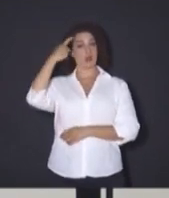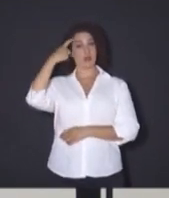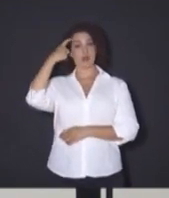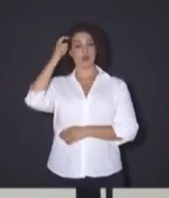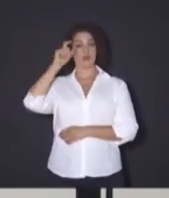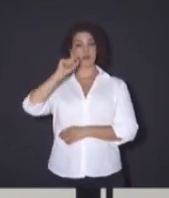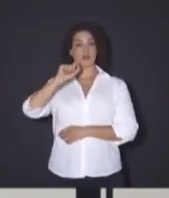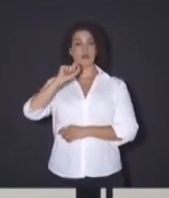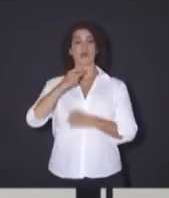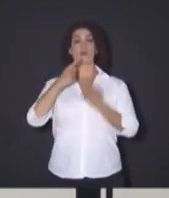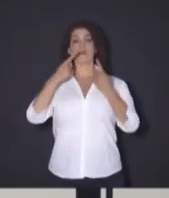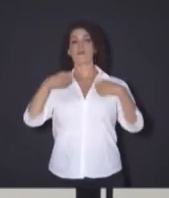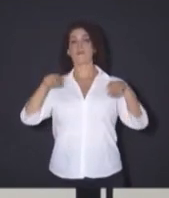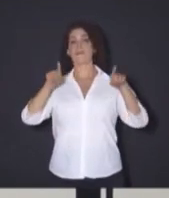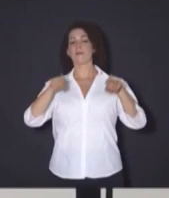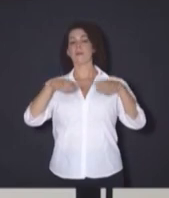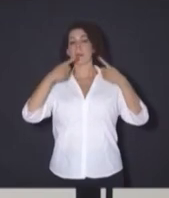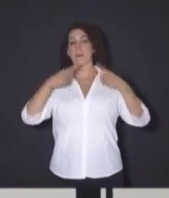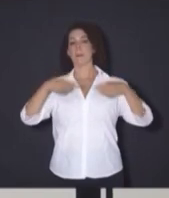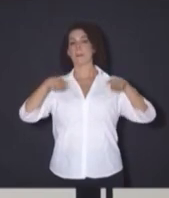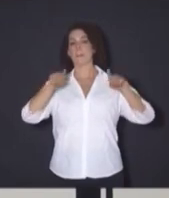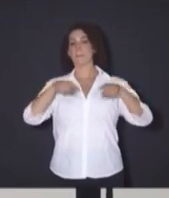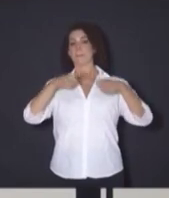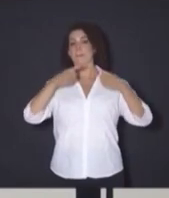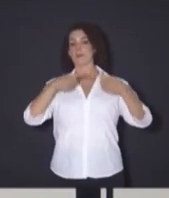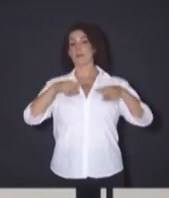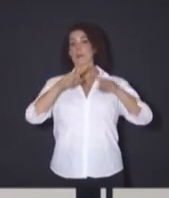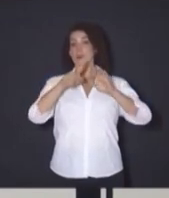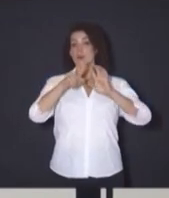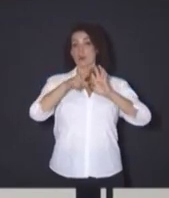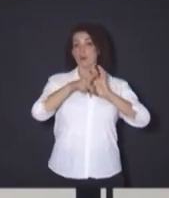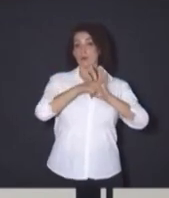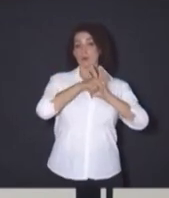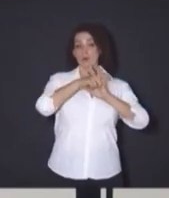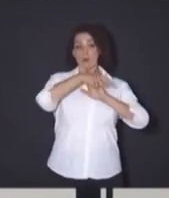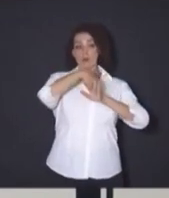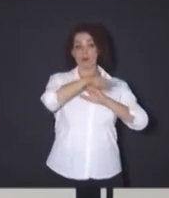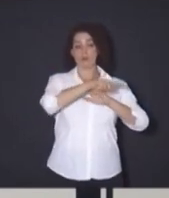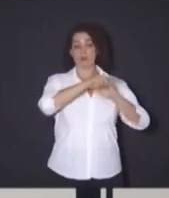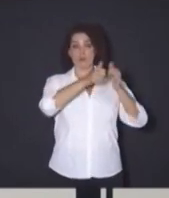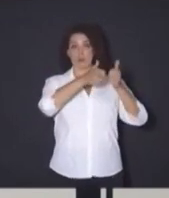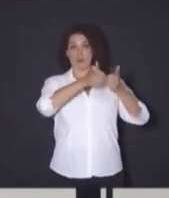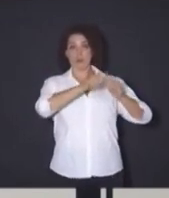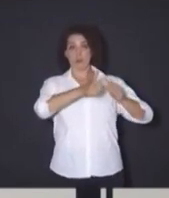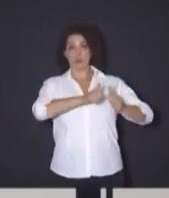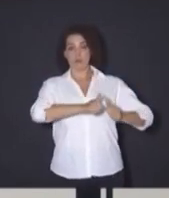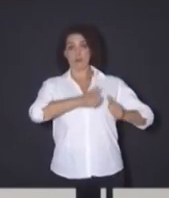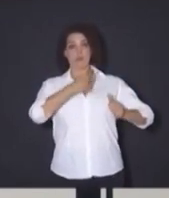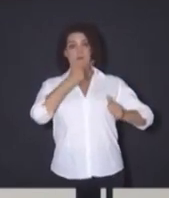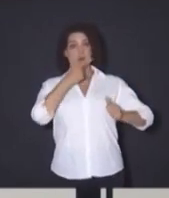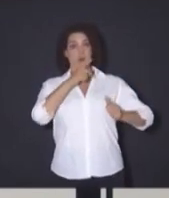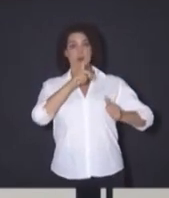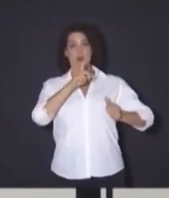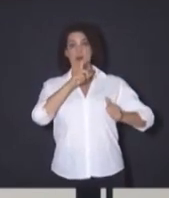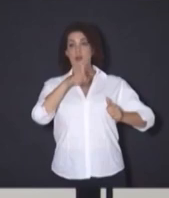as cantigas que são do domínio sagrado do candomblé dizem que são de